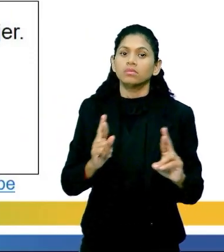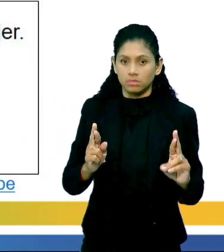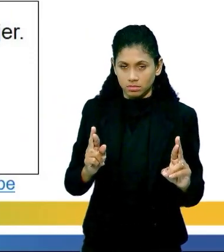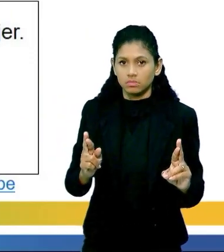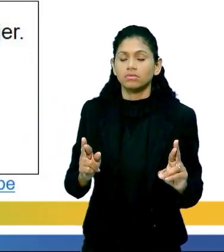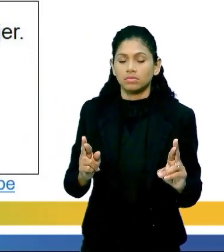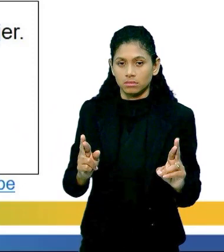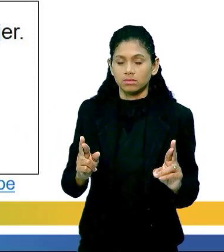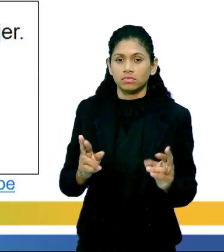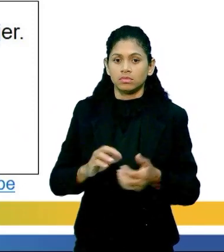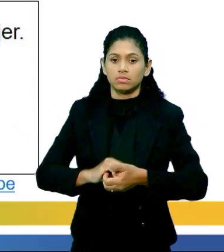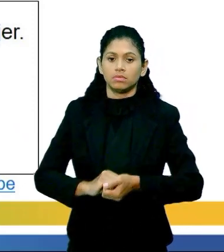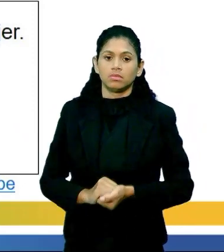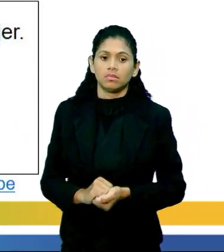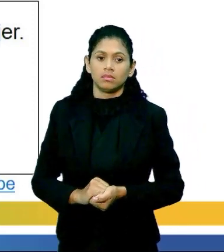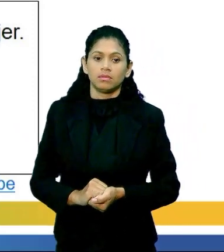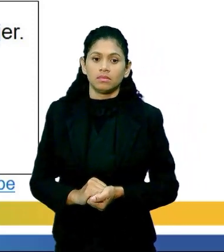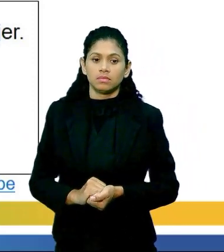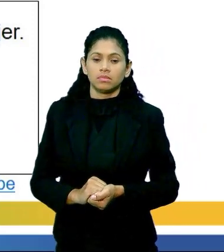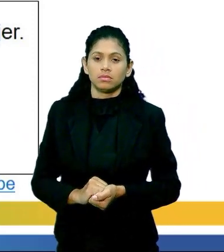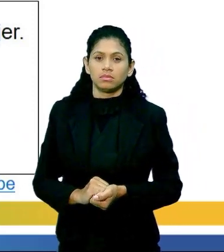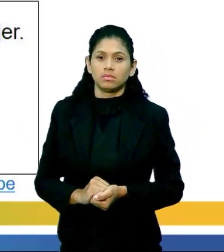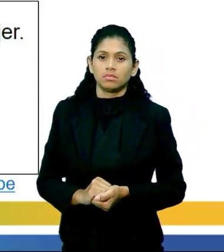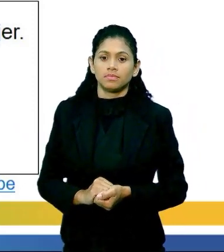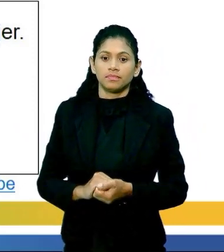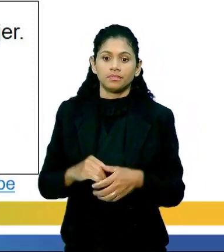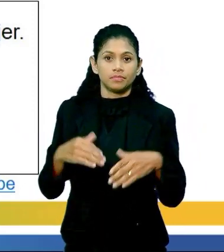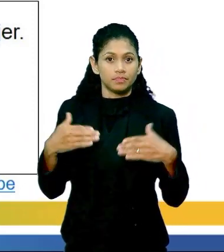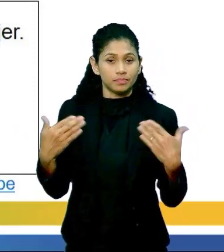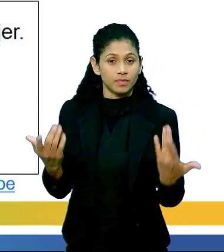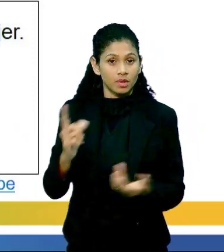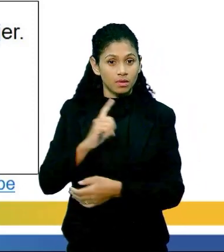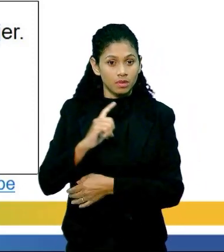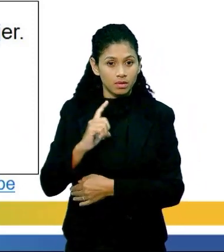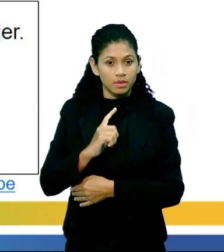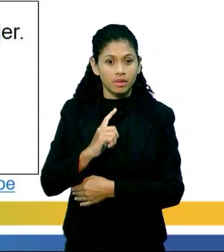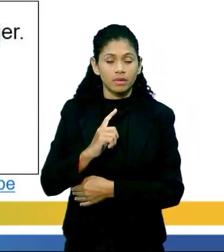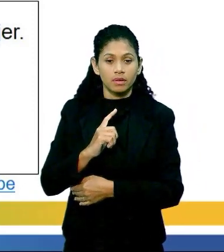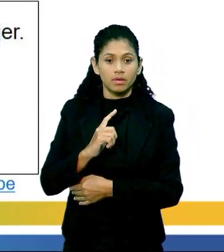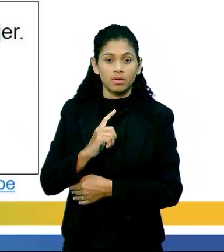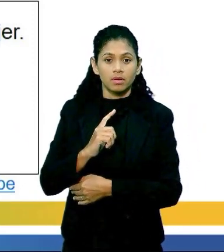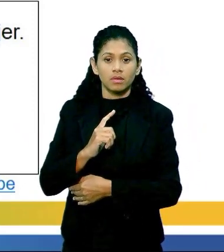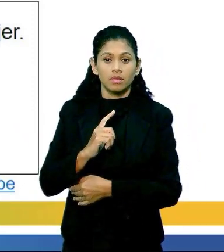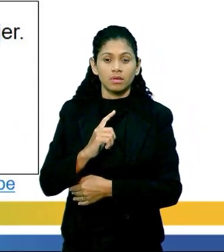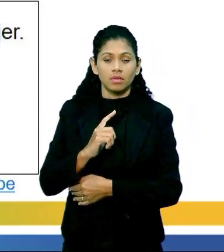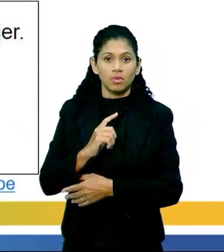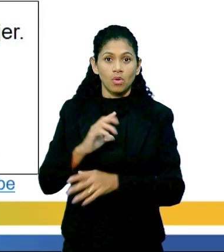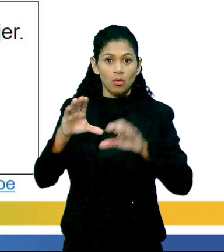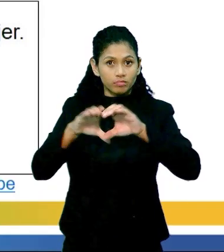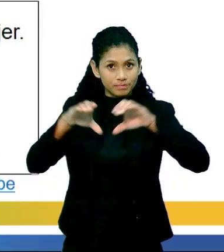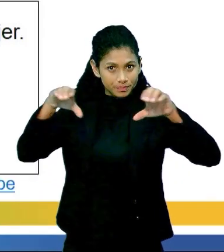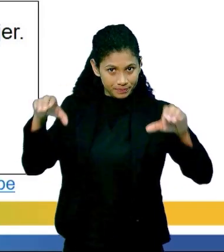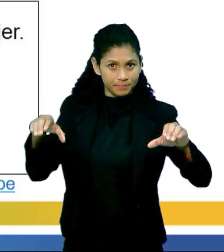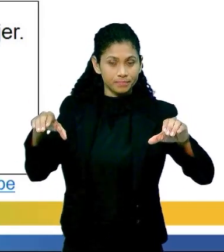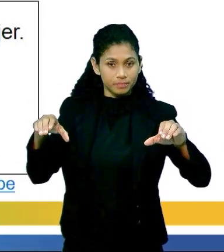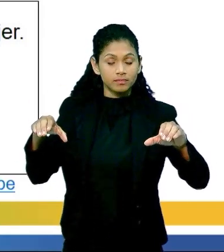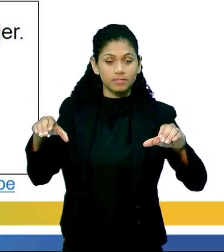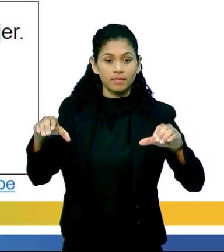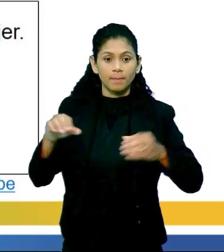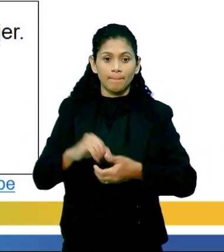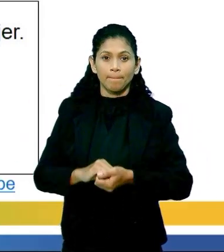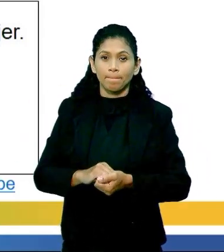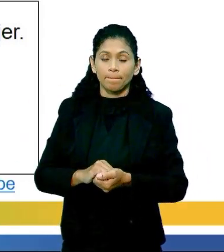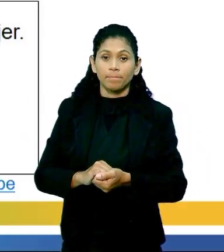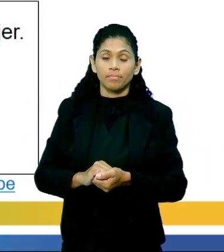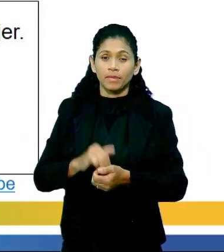o slide diz aqui para nós. Então, nós temos ali, né? Ali temos ali um comparativo. Por exemplo,